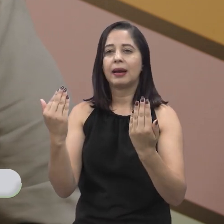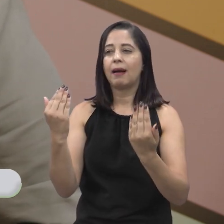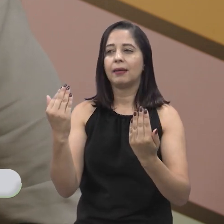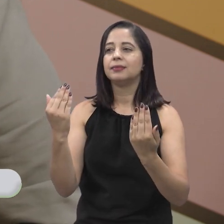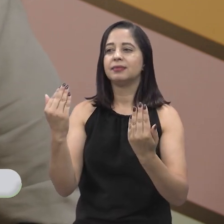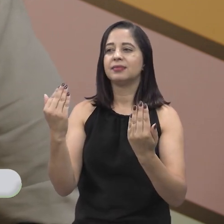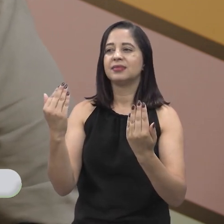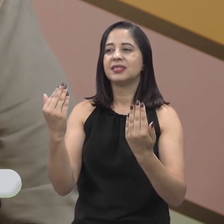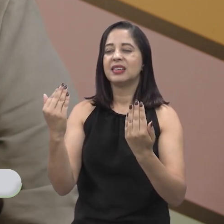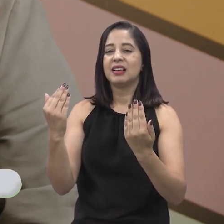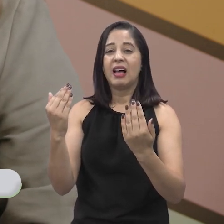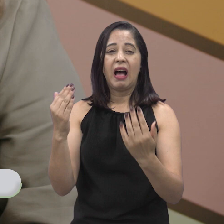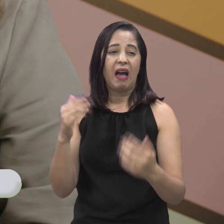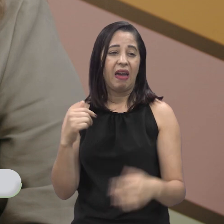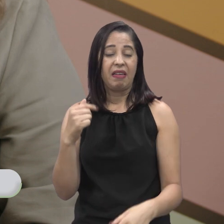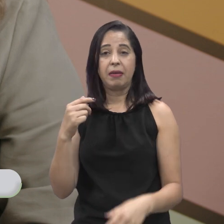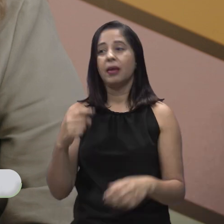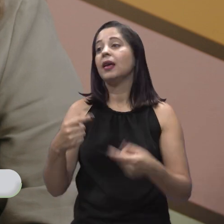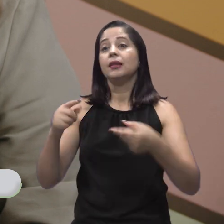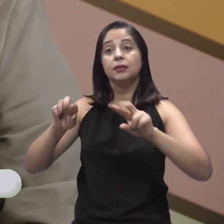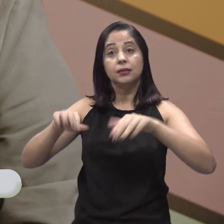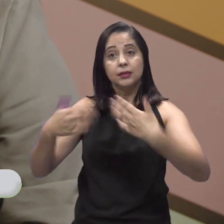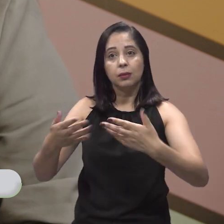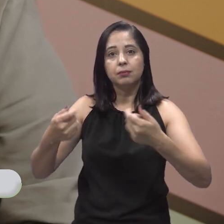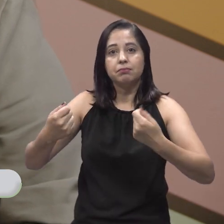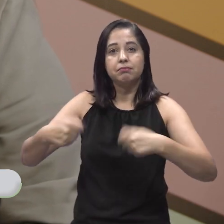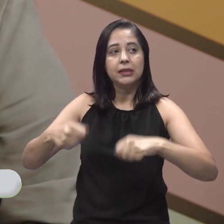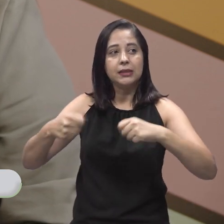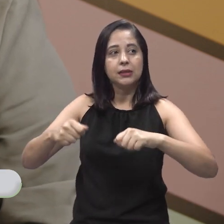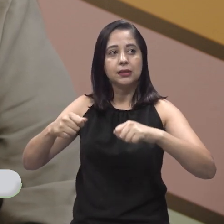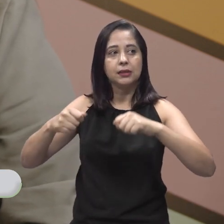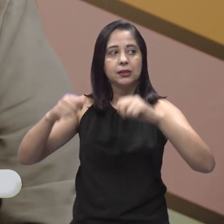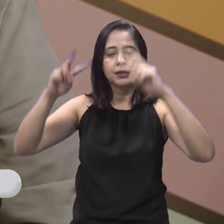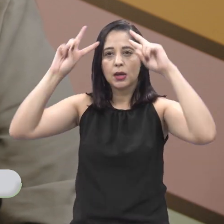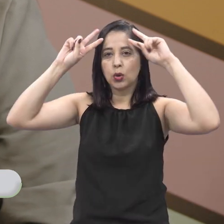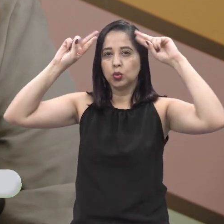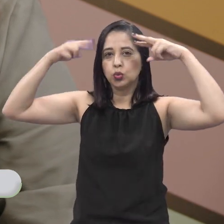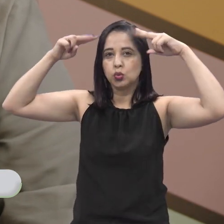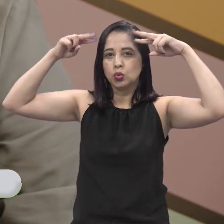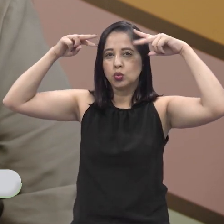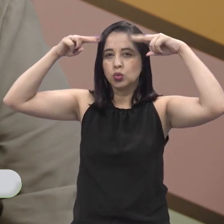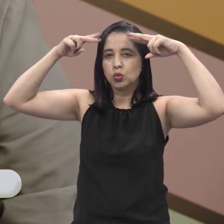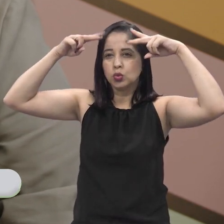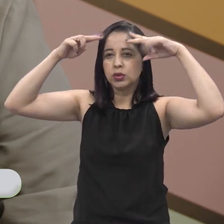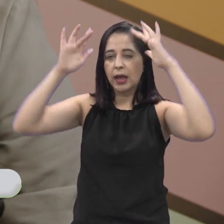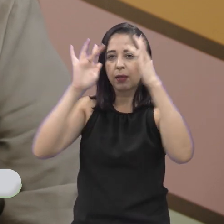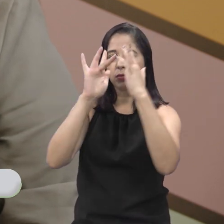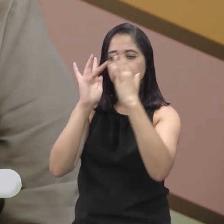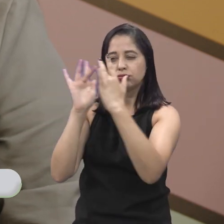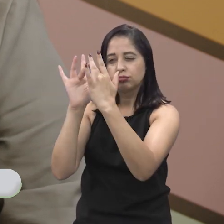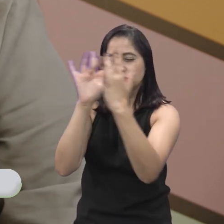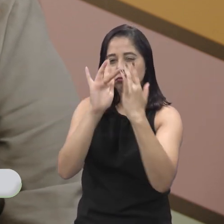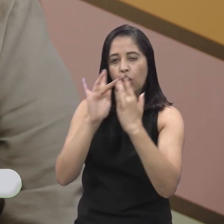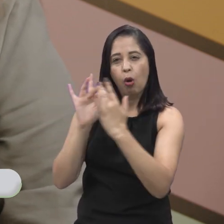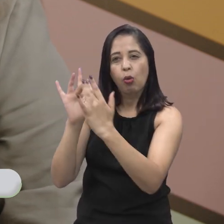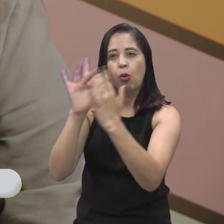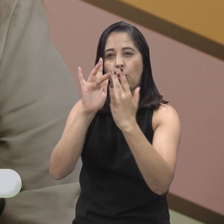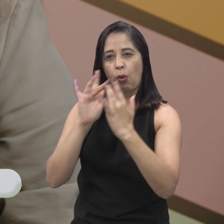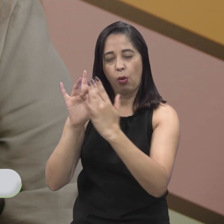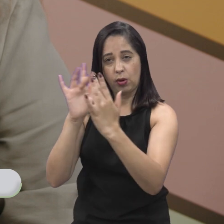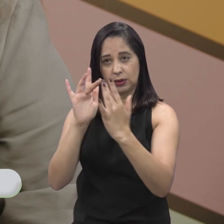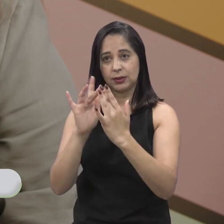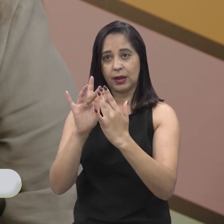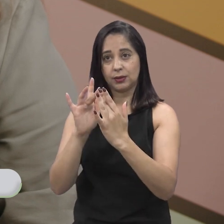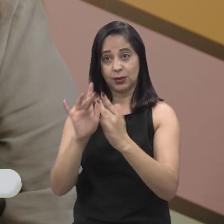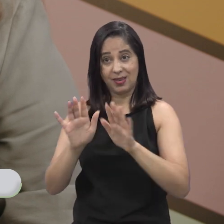novas ligações sinápticas, né? E aprendendo, né? E crescendo e se desenvolvendo ao longo da vida. Então, para que